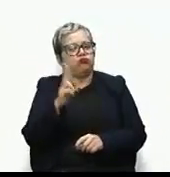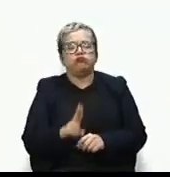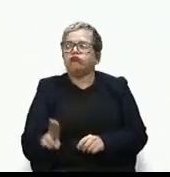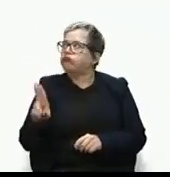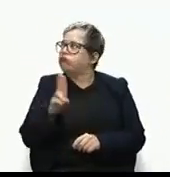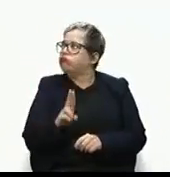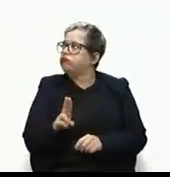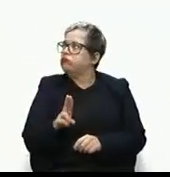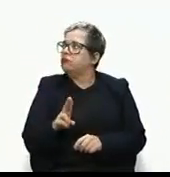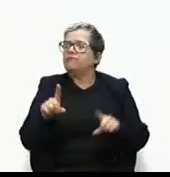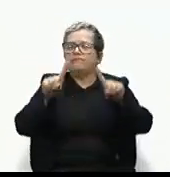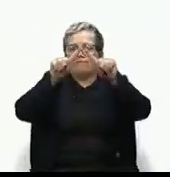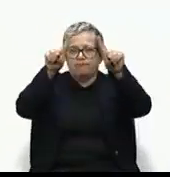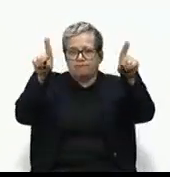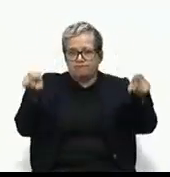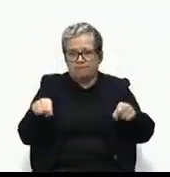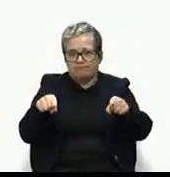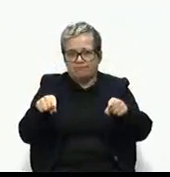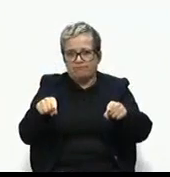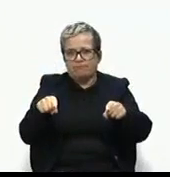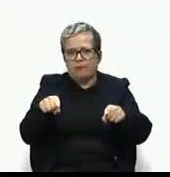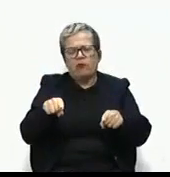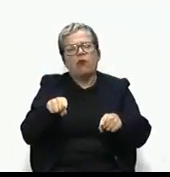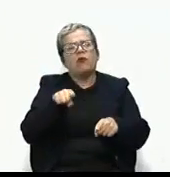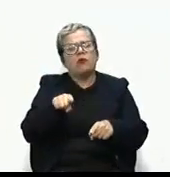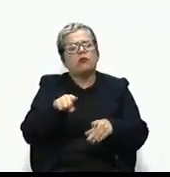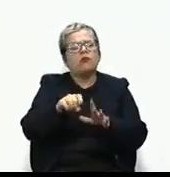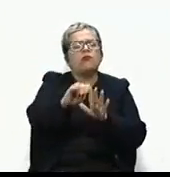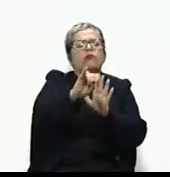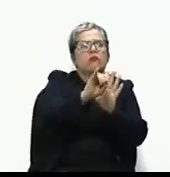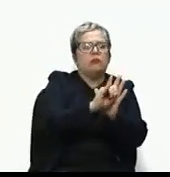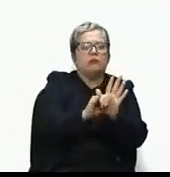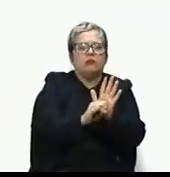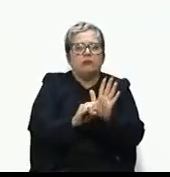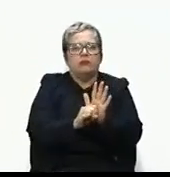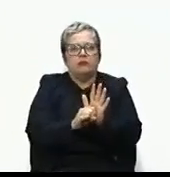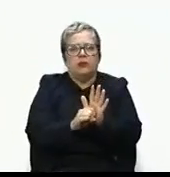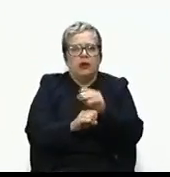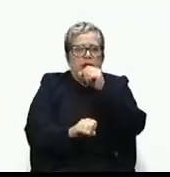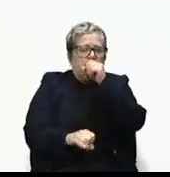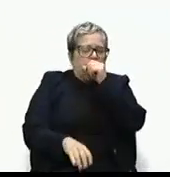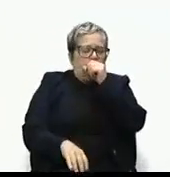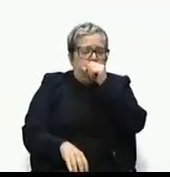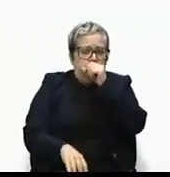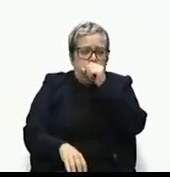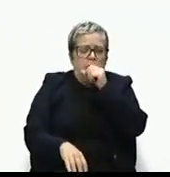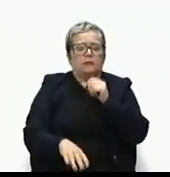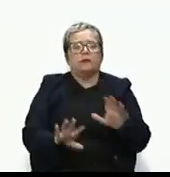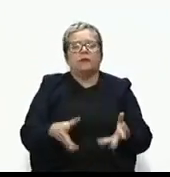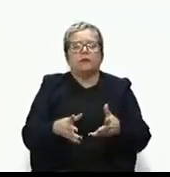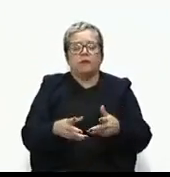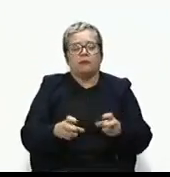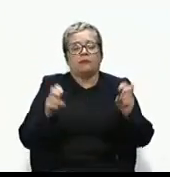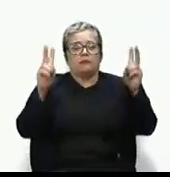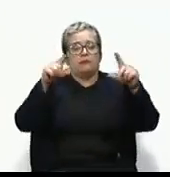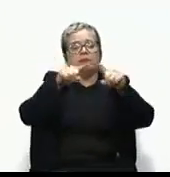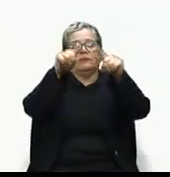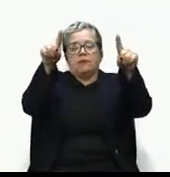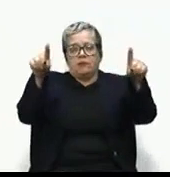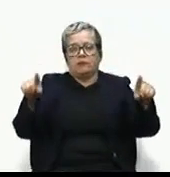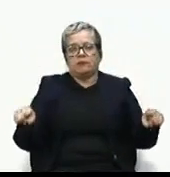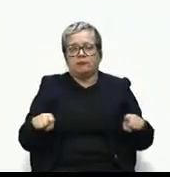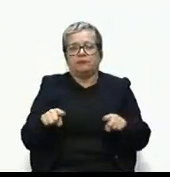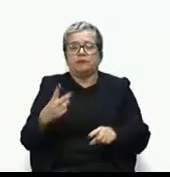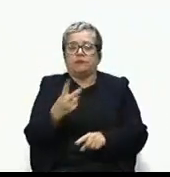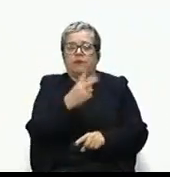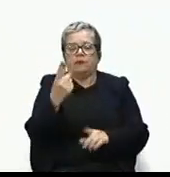usar parênteses. Vocês vão identificar que quando estão lidando com matriz, essas